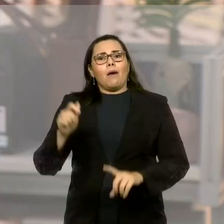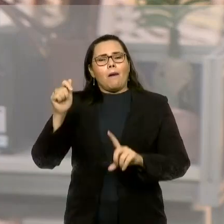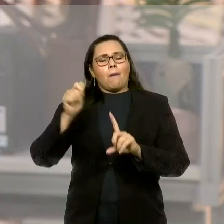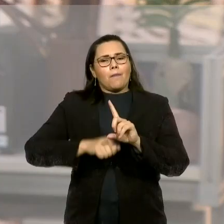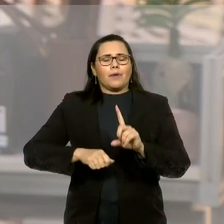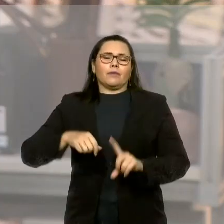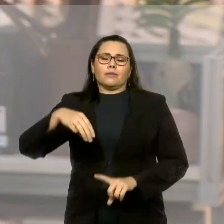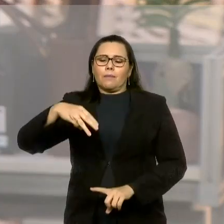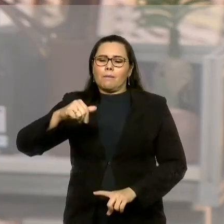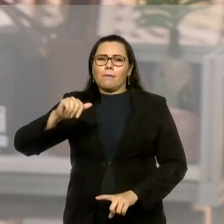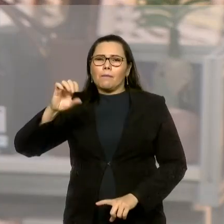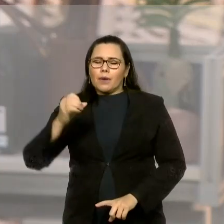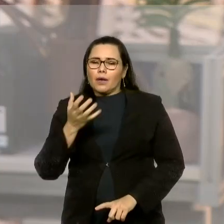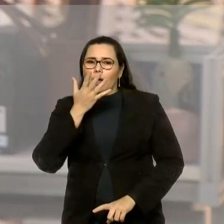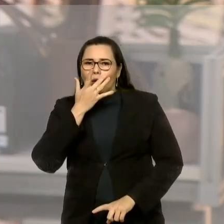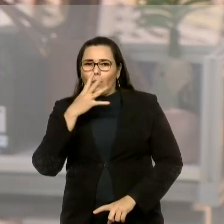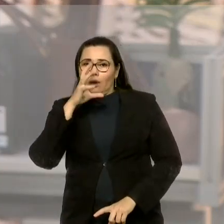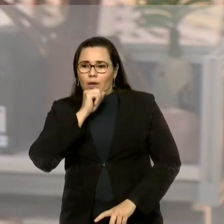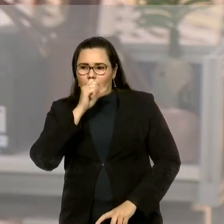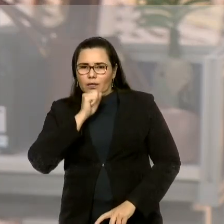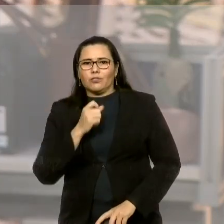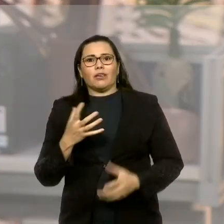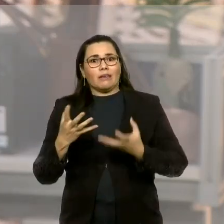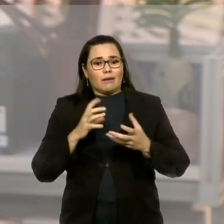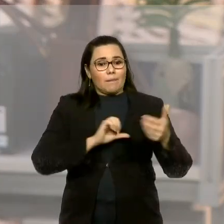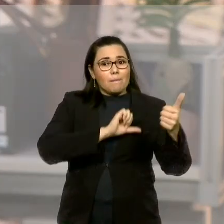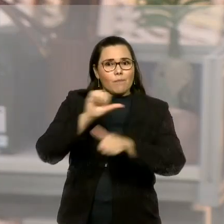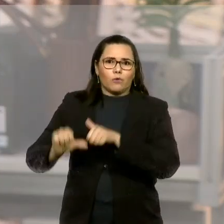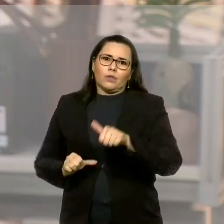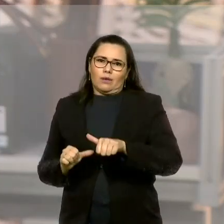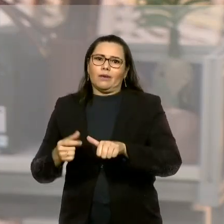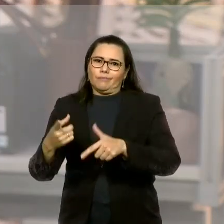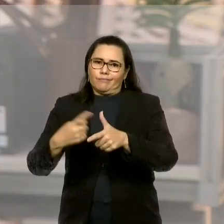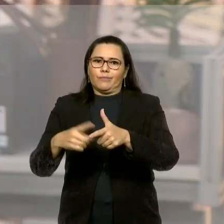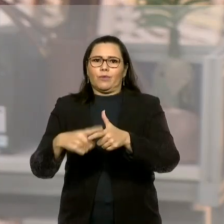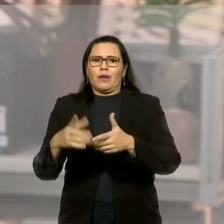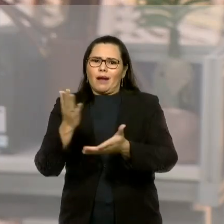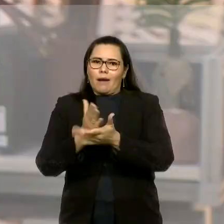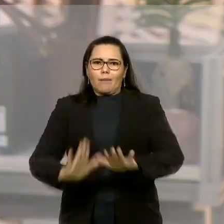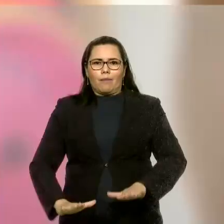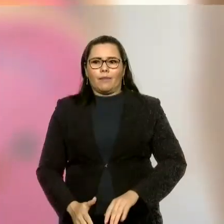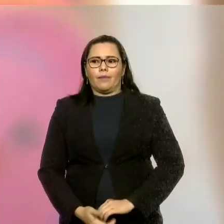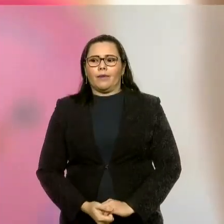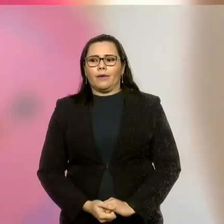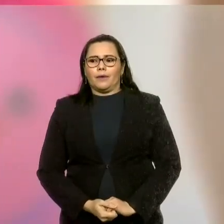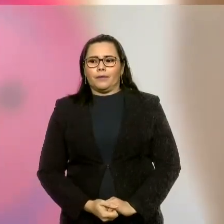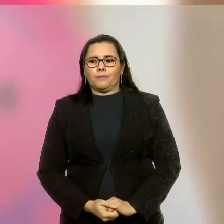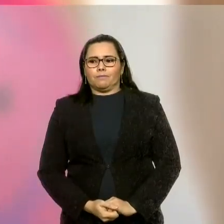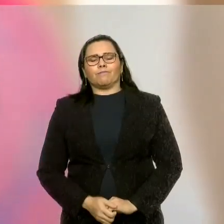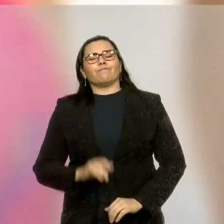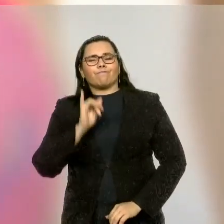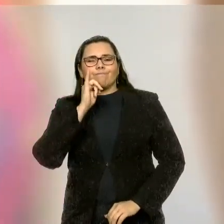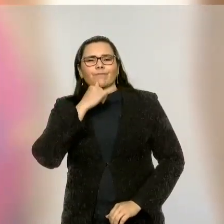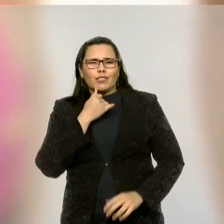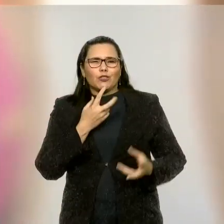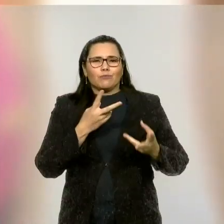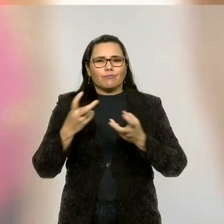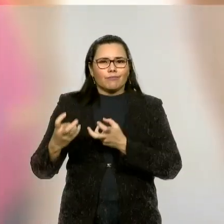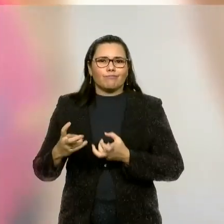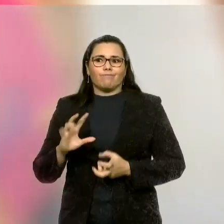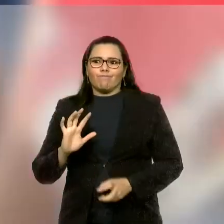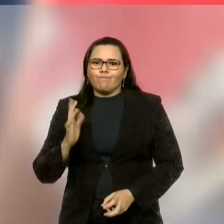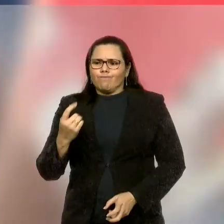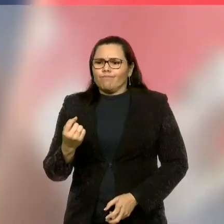enfrentamento como forma de mudar essa realidade uma triste realidade que